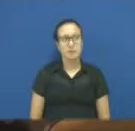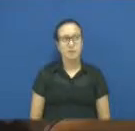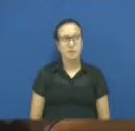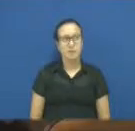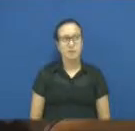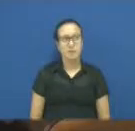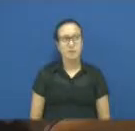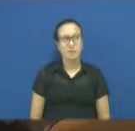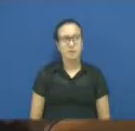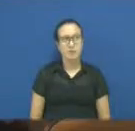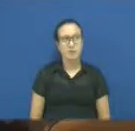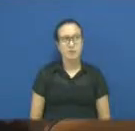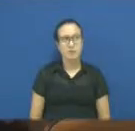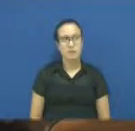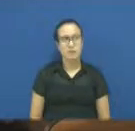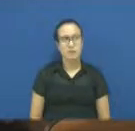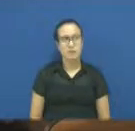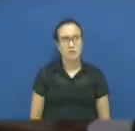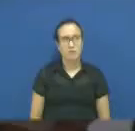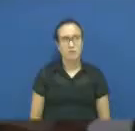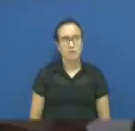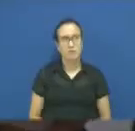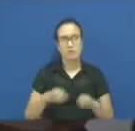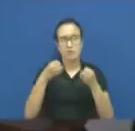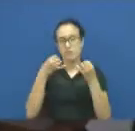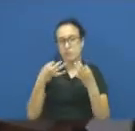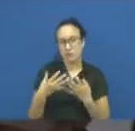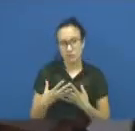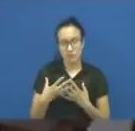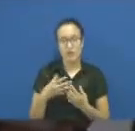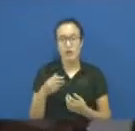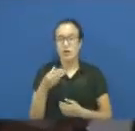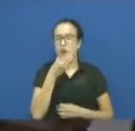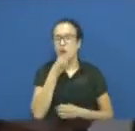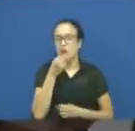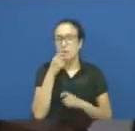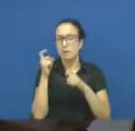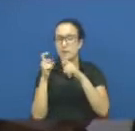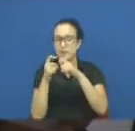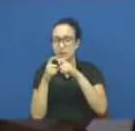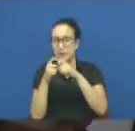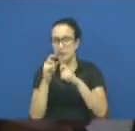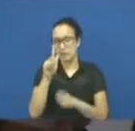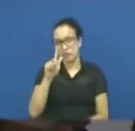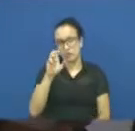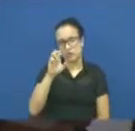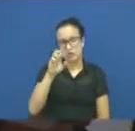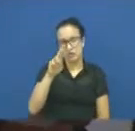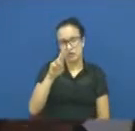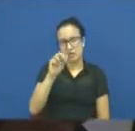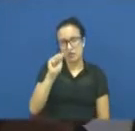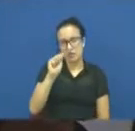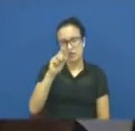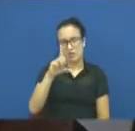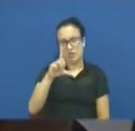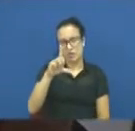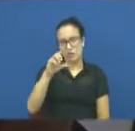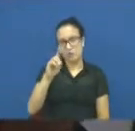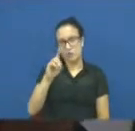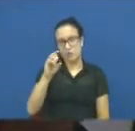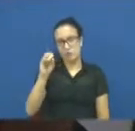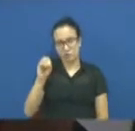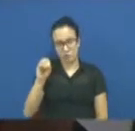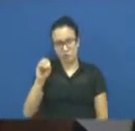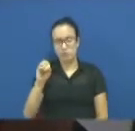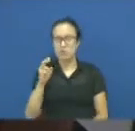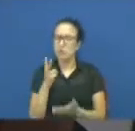Falar um pouquinho dele aqui. Dr. Geraldo José Soares sempre teve sua vida profissional como